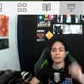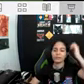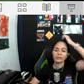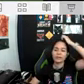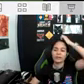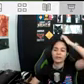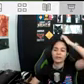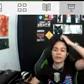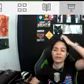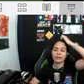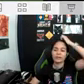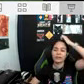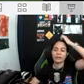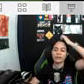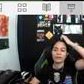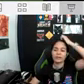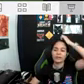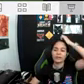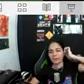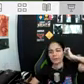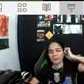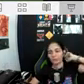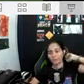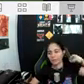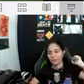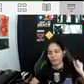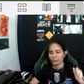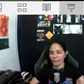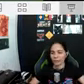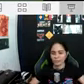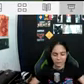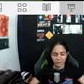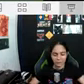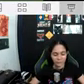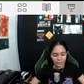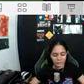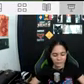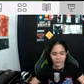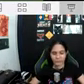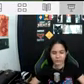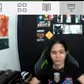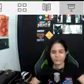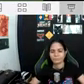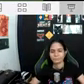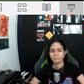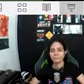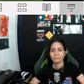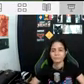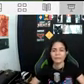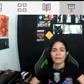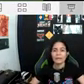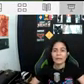os métodos estatísticos que eles estão utilizando. E aí vocês utilizam também. Isso aí não é plágio, não. Isso aí é correto ser feito, tá